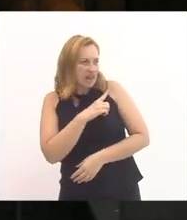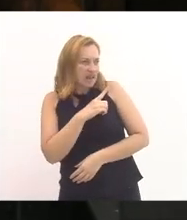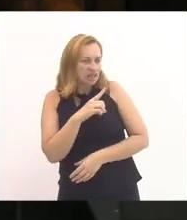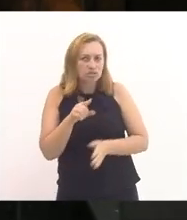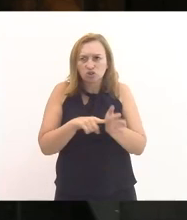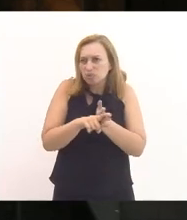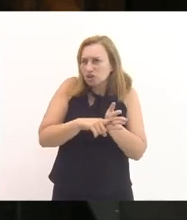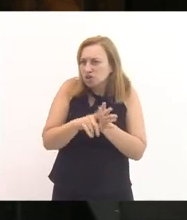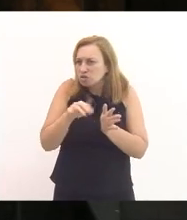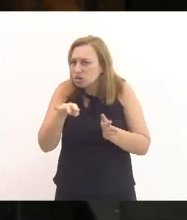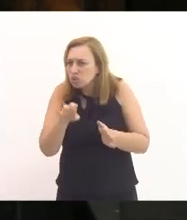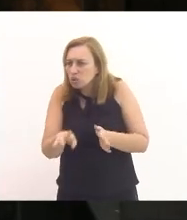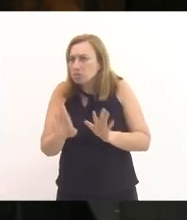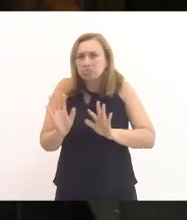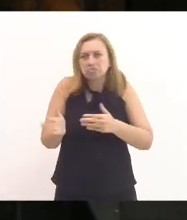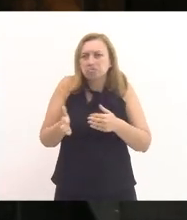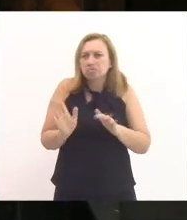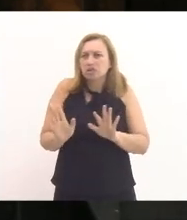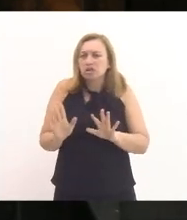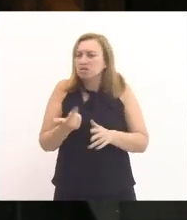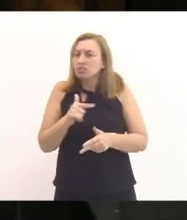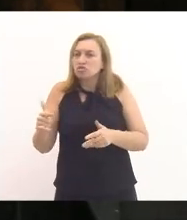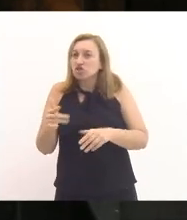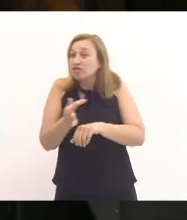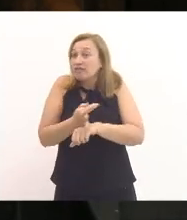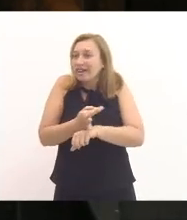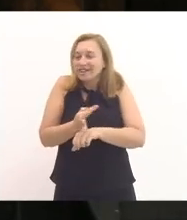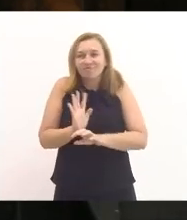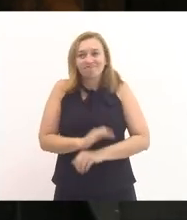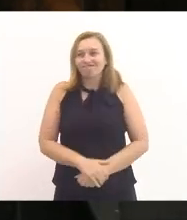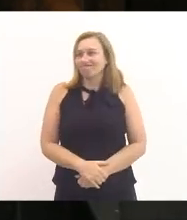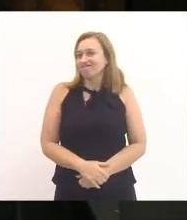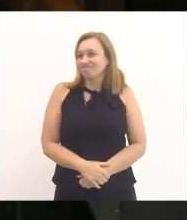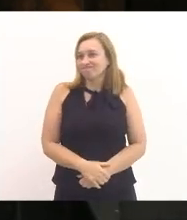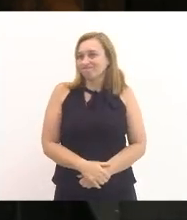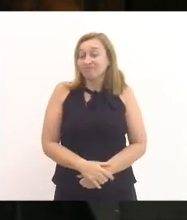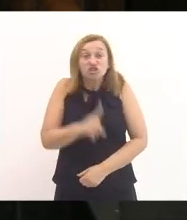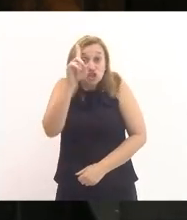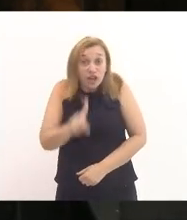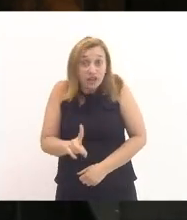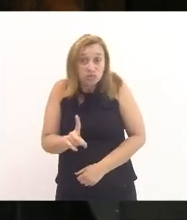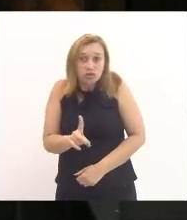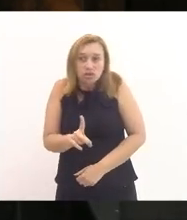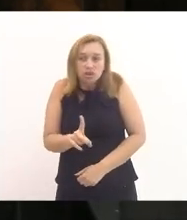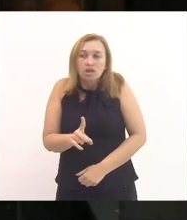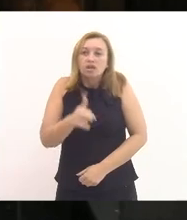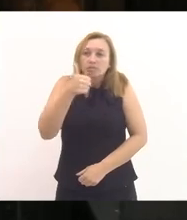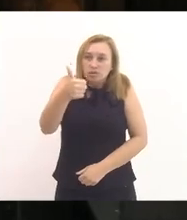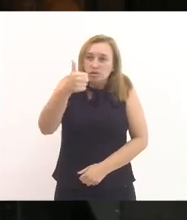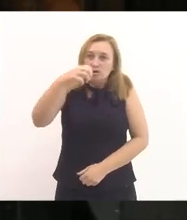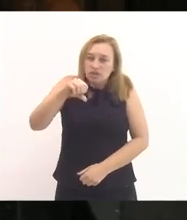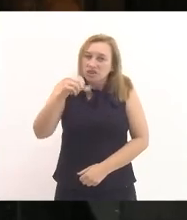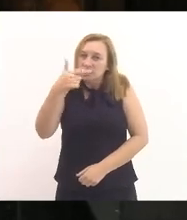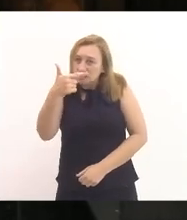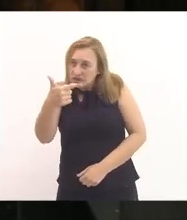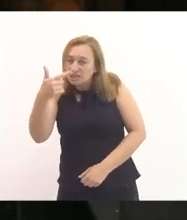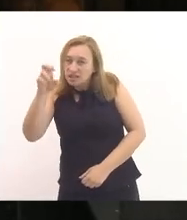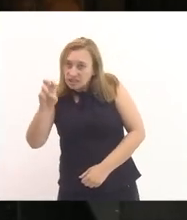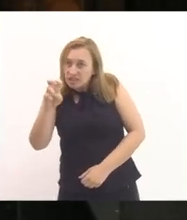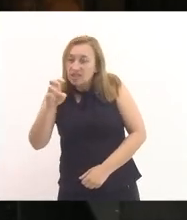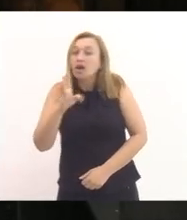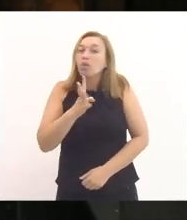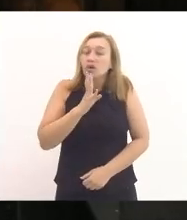e inspetores oficiais de cartório não tiravam férias o direito que desde 1925 é